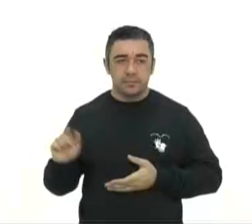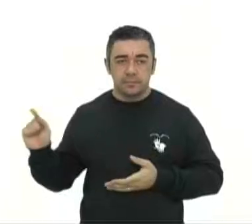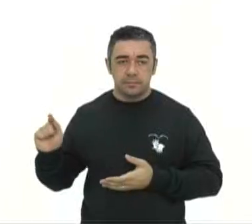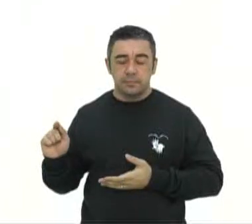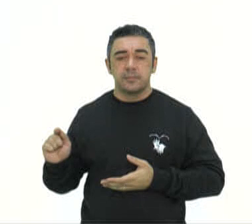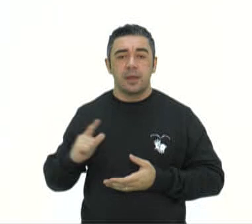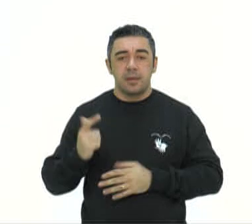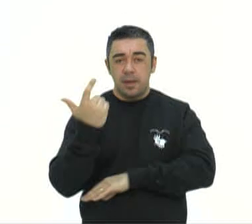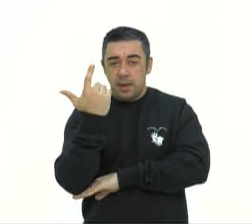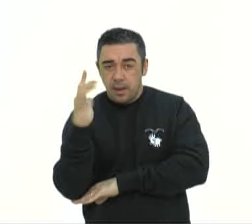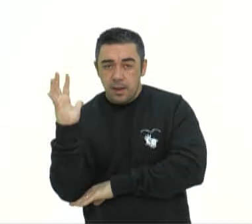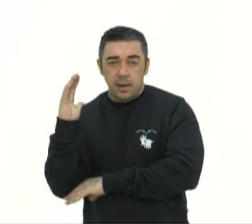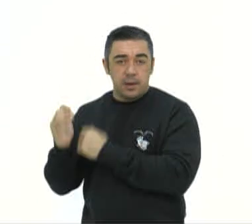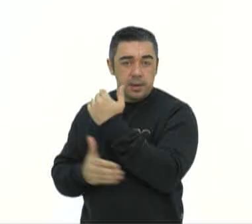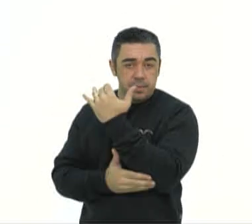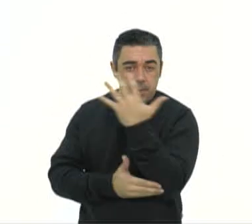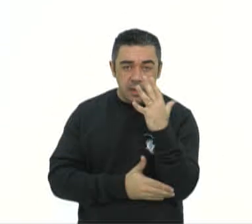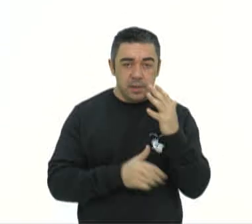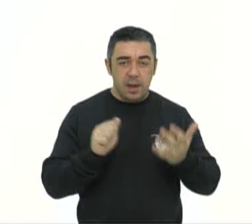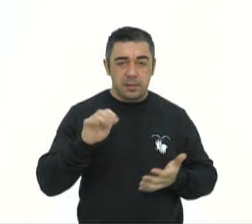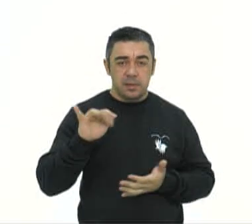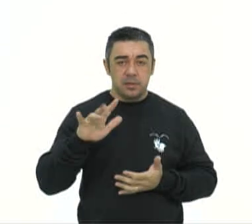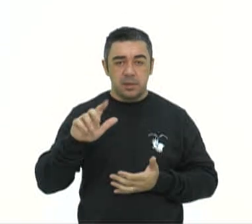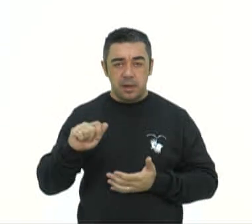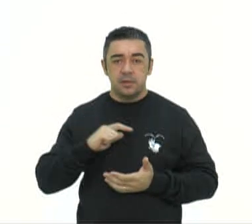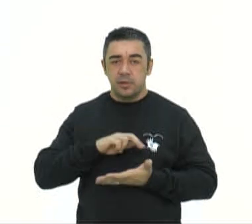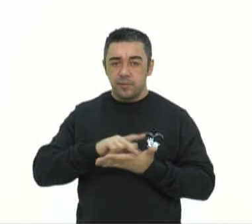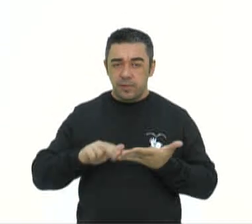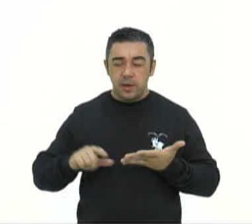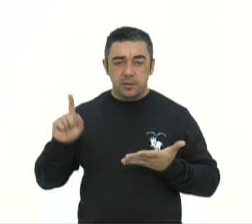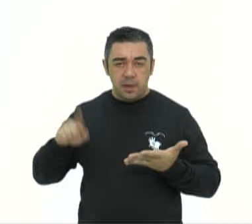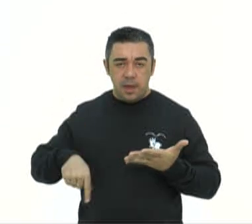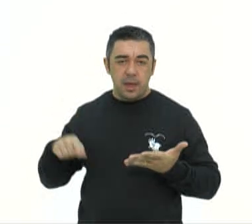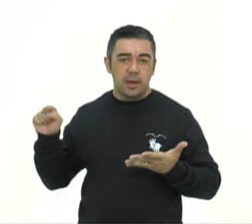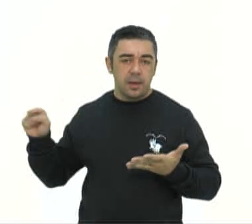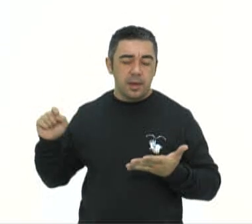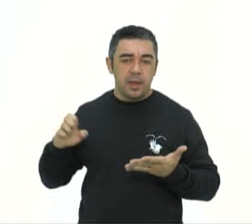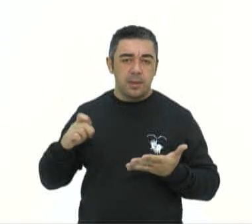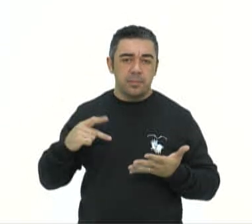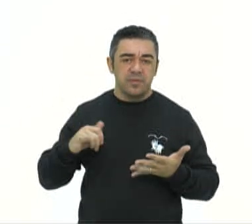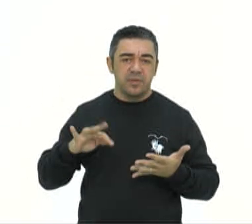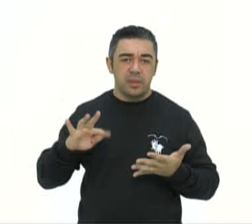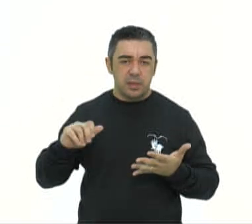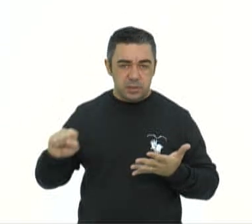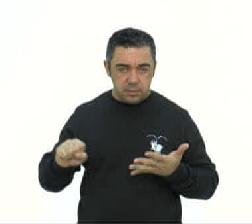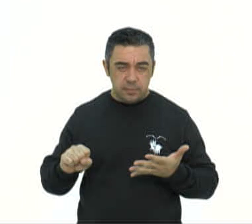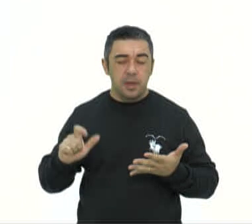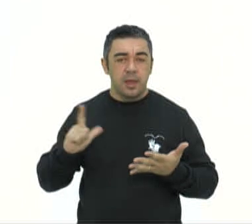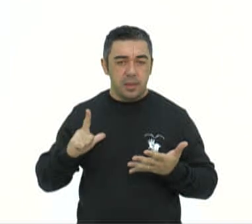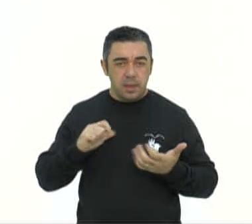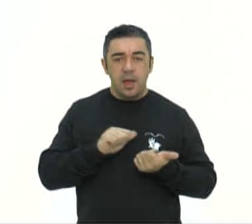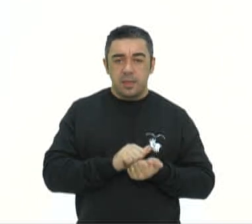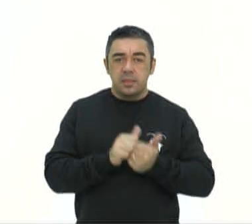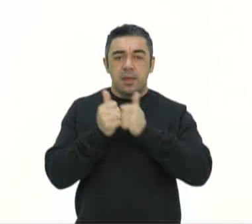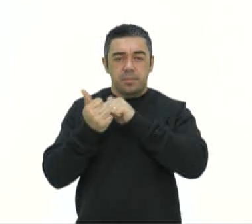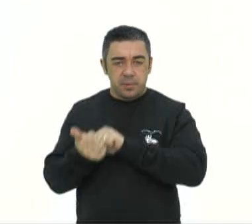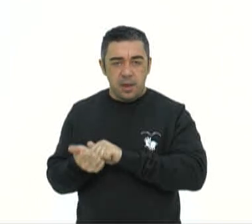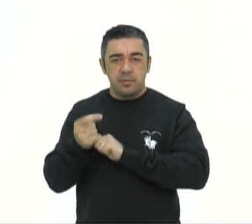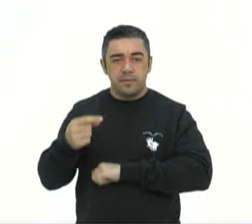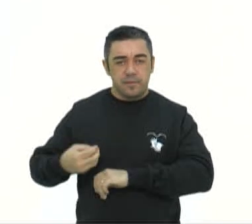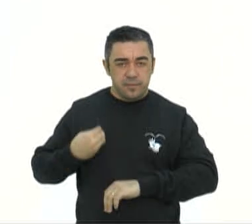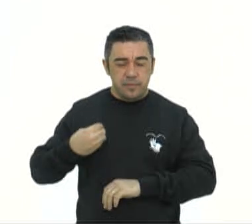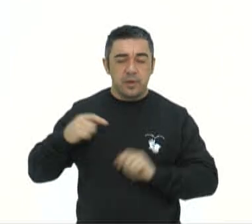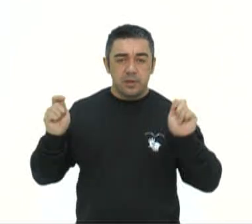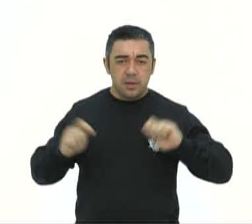Atlântica caracteriza-se por uma grande diversidade de epífitas, como as bromélias. Essas plantas são adaptadas a esse ecossistema e conseguem